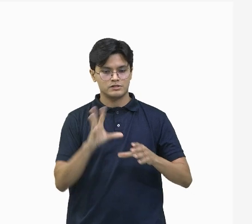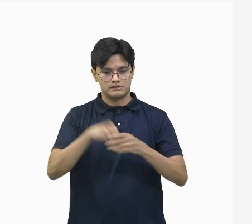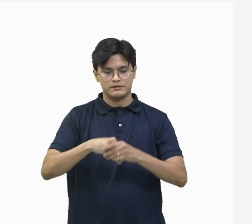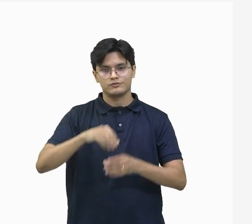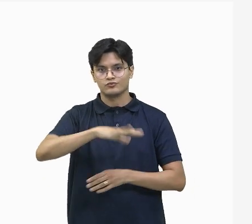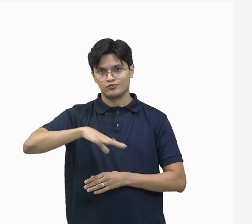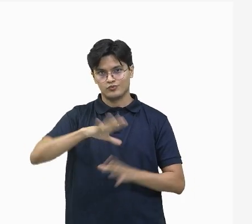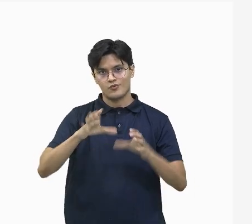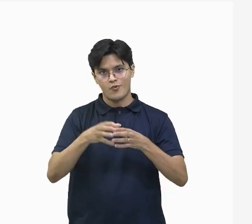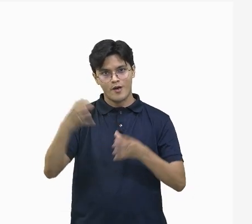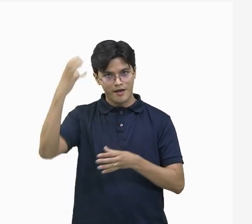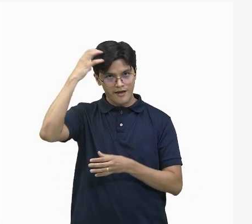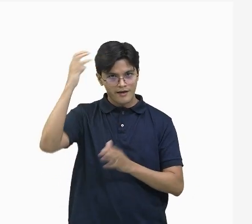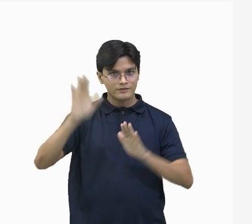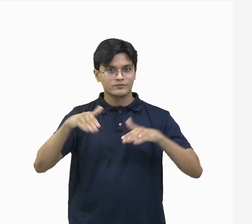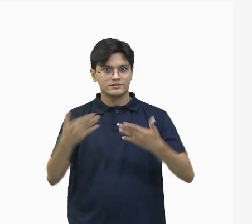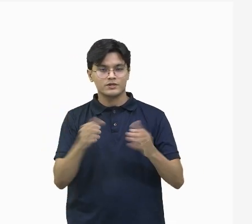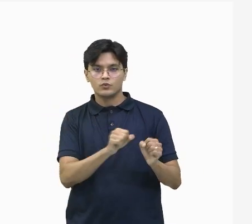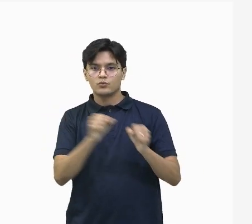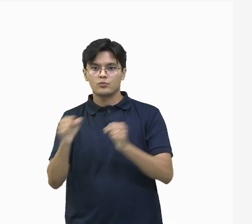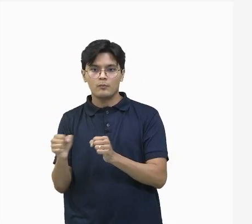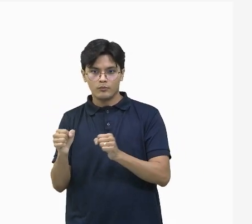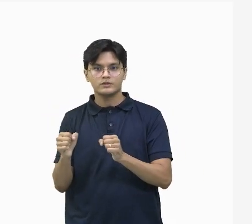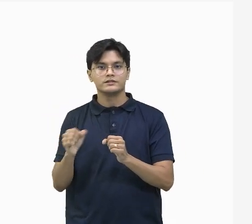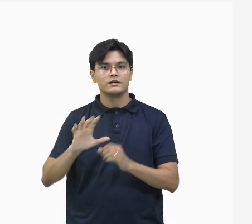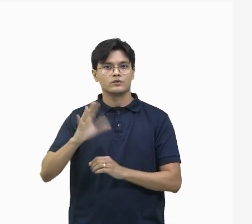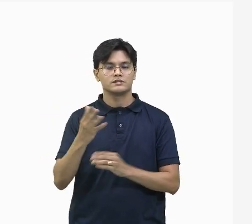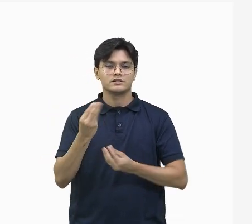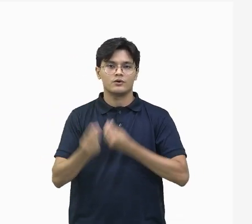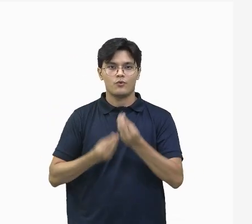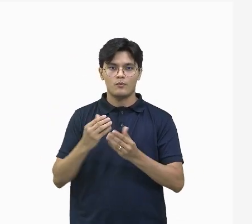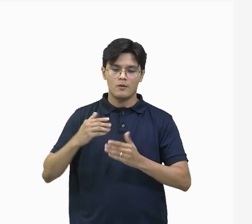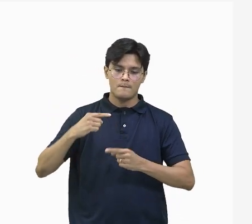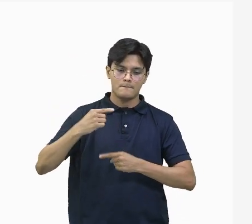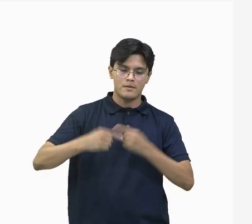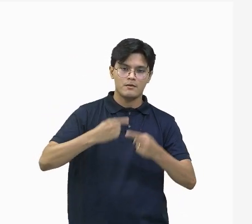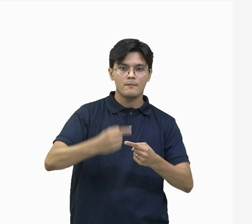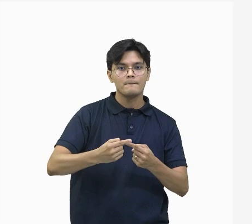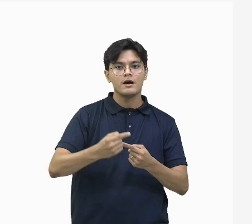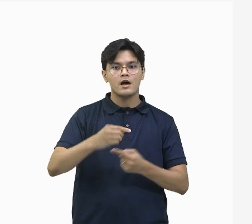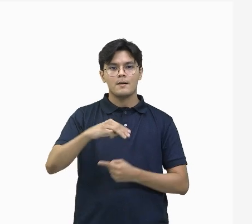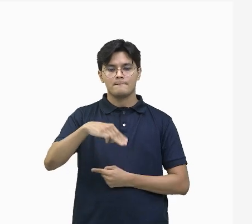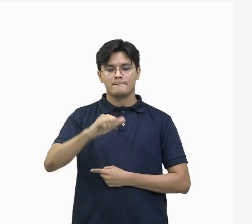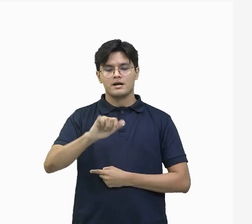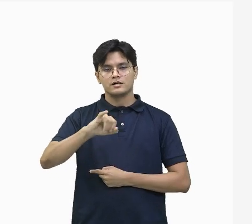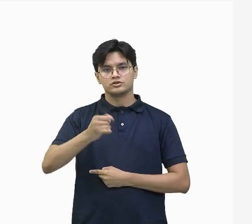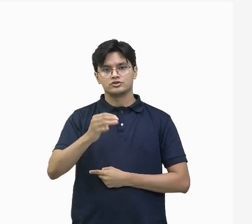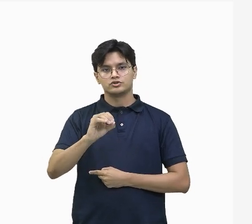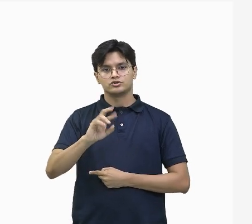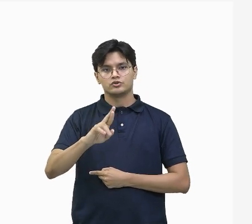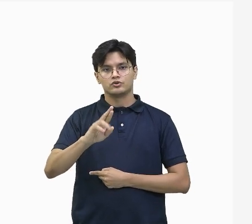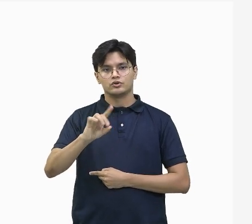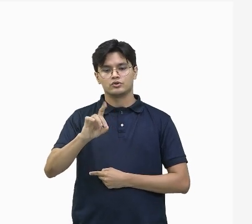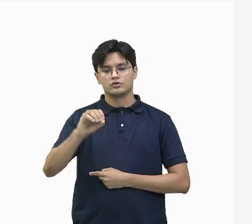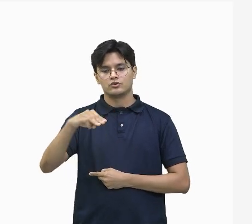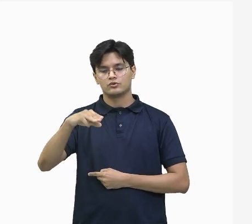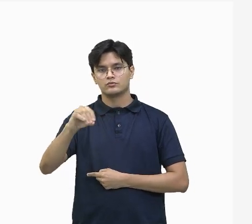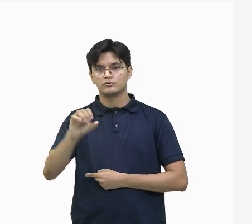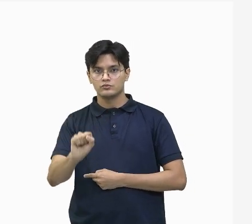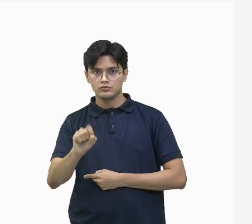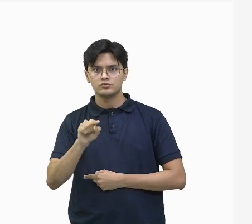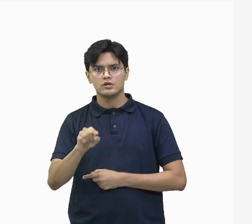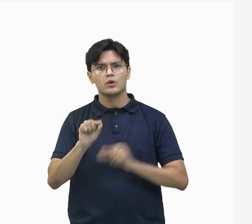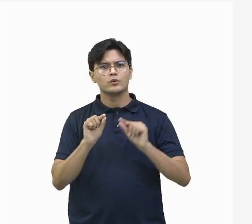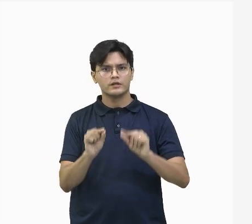o poder passou a ser exercido pelos majordomos. Que eram quem, professor, esses majordomos? Os mordomos do